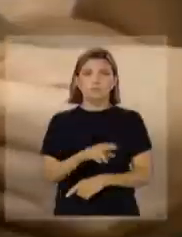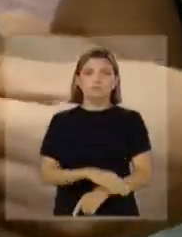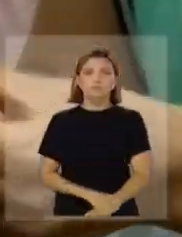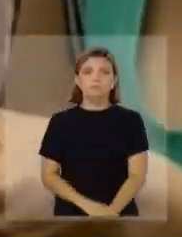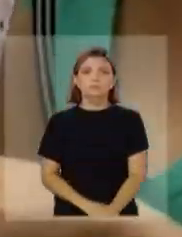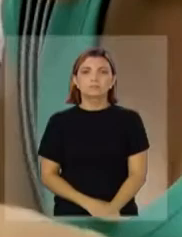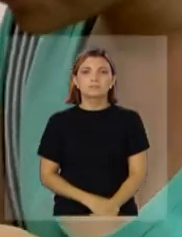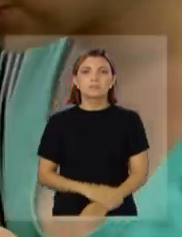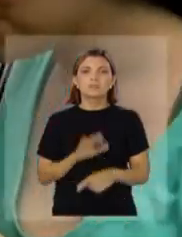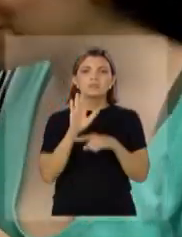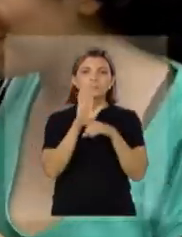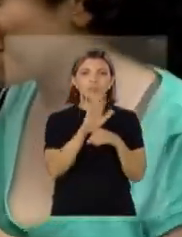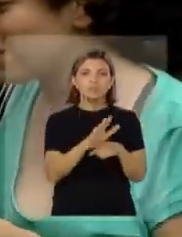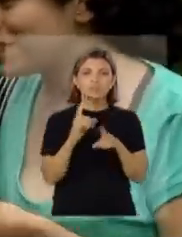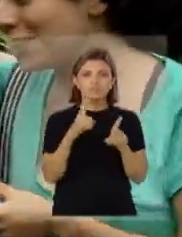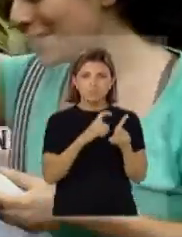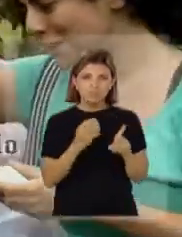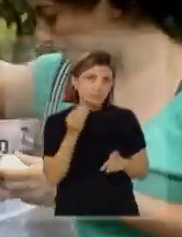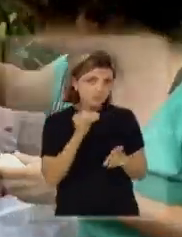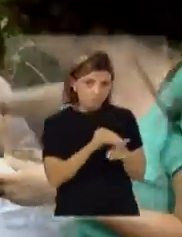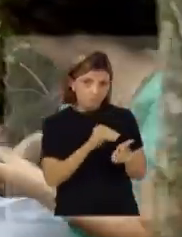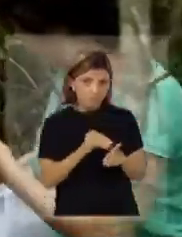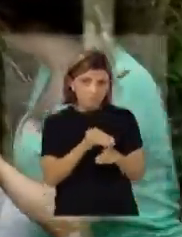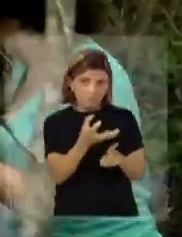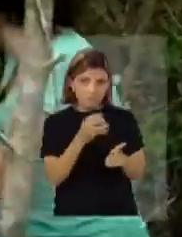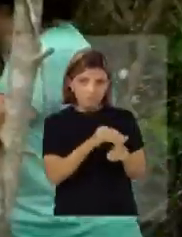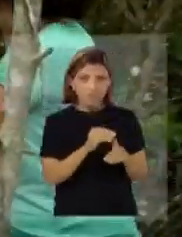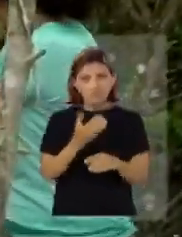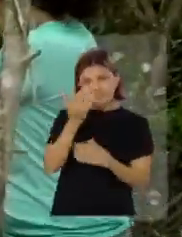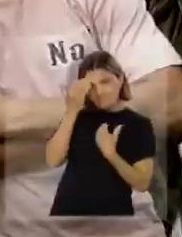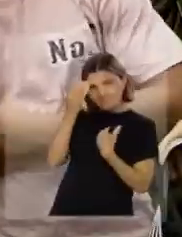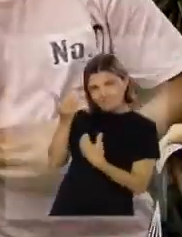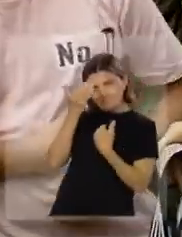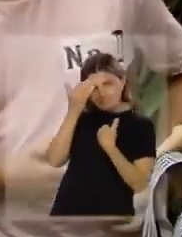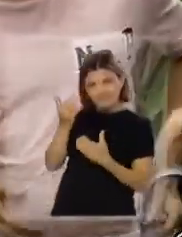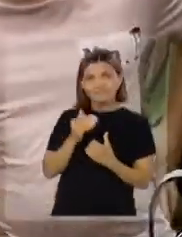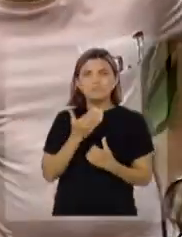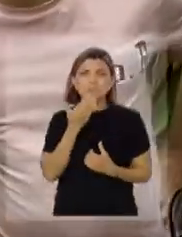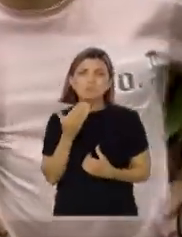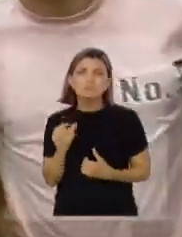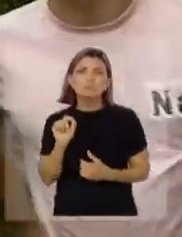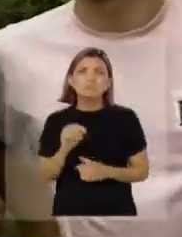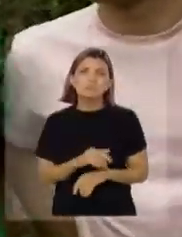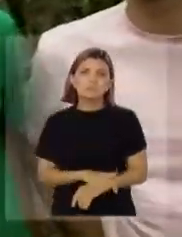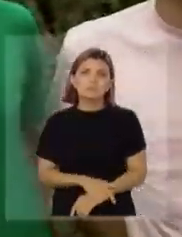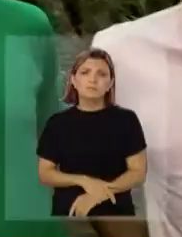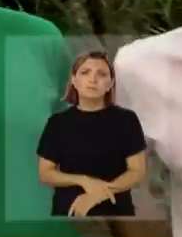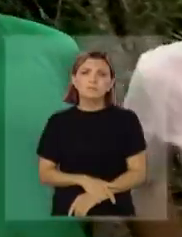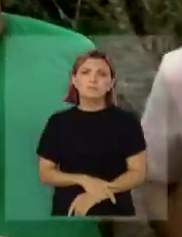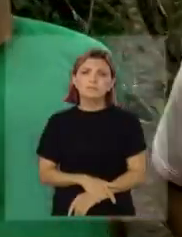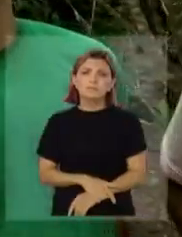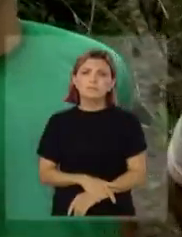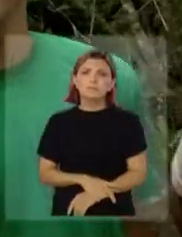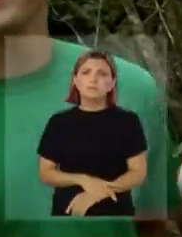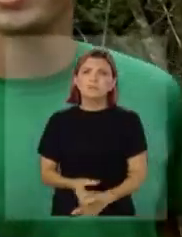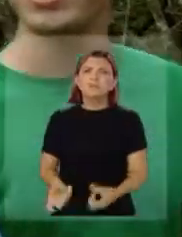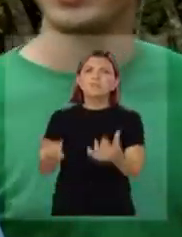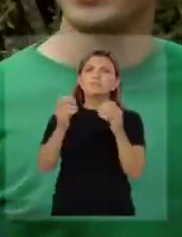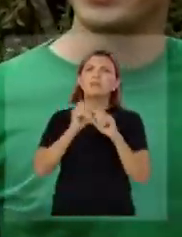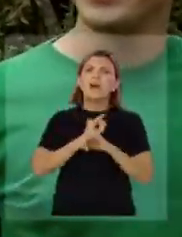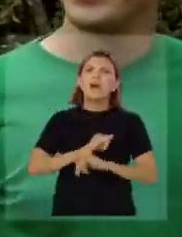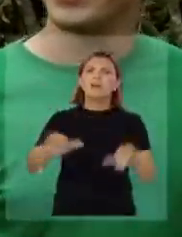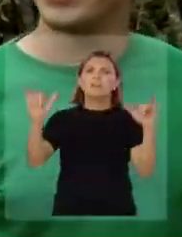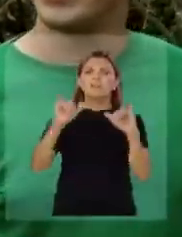agora. Pronto. Quer beijinho também? Obrigada, Marta. Deixa eu pedir uma coisa pra vocês. Pode pedir, ué. Não conta nada